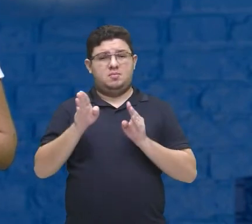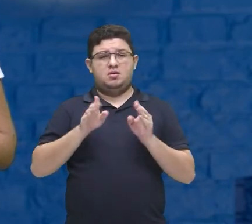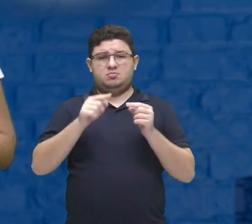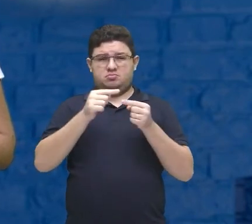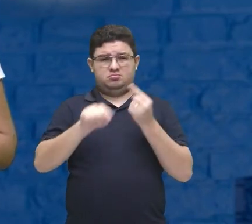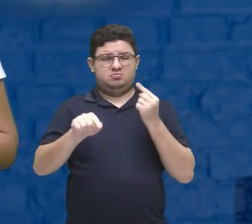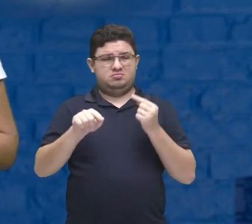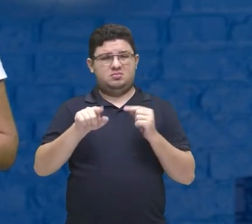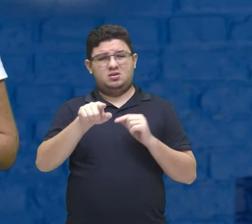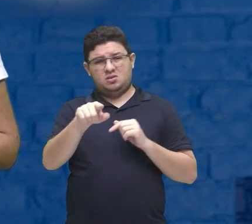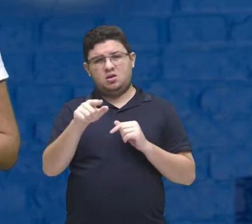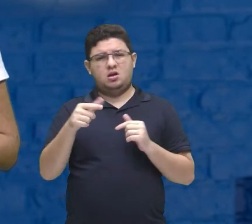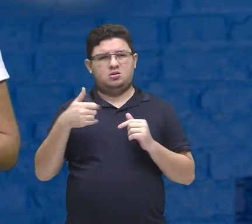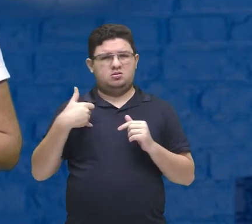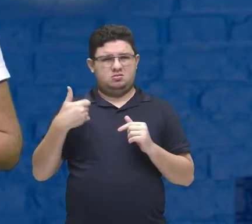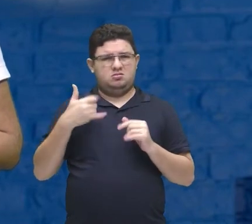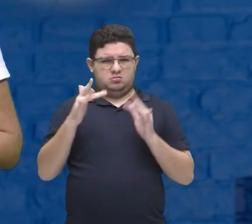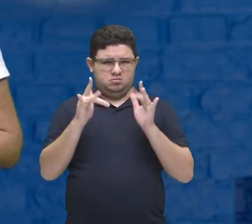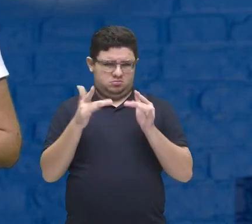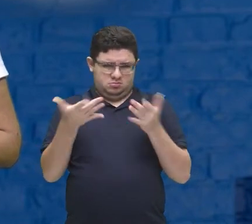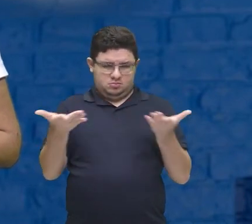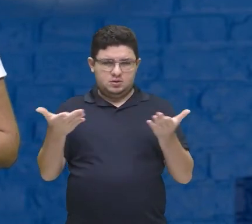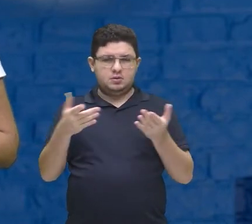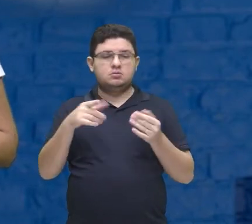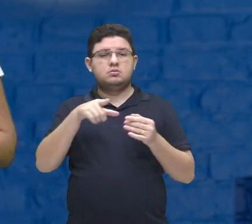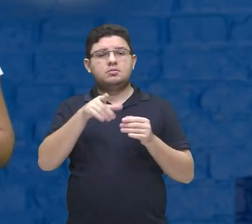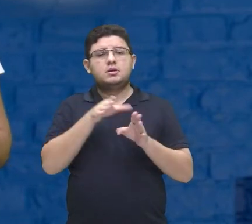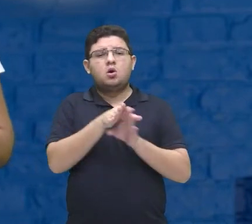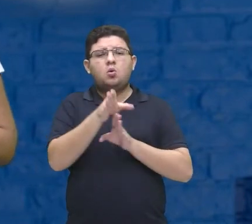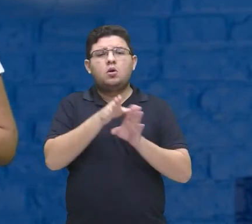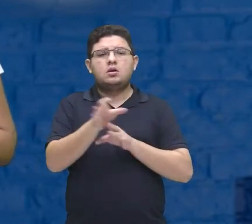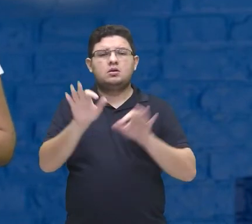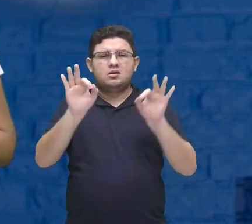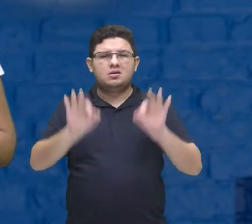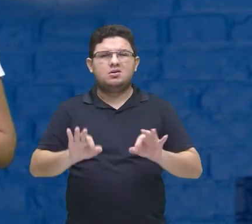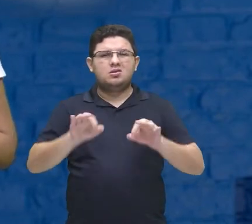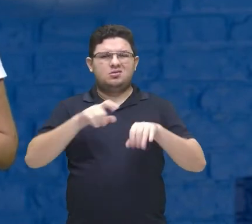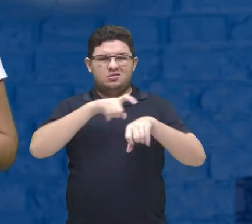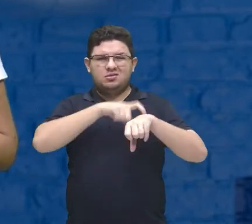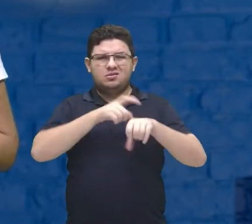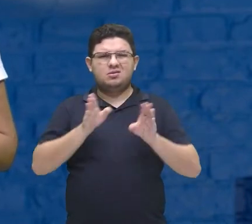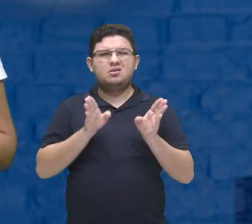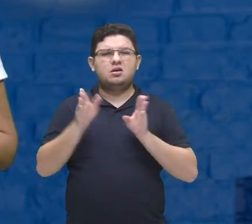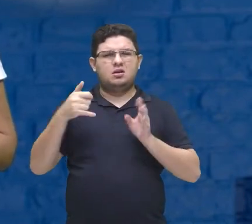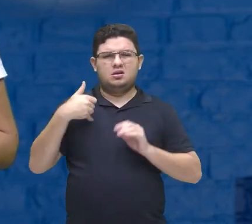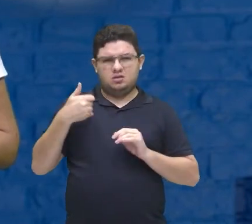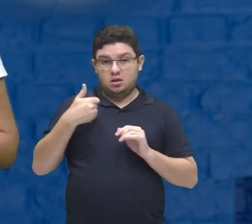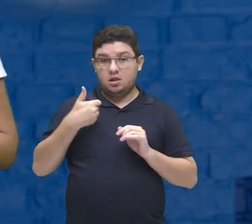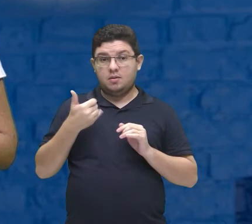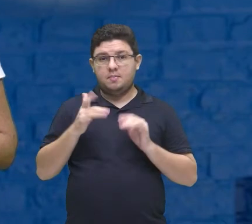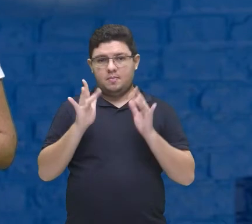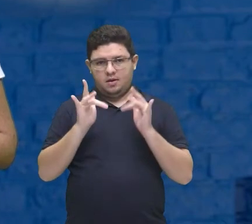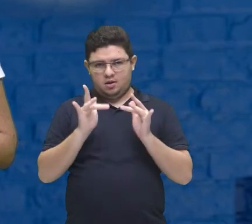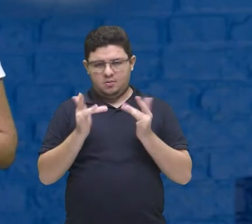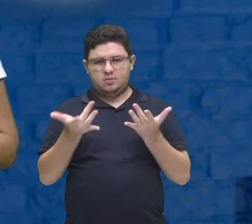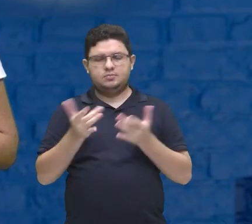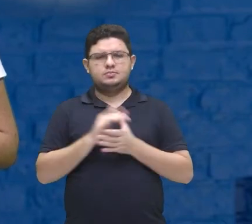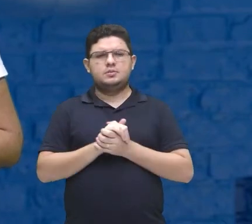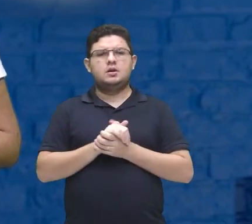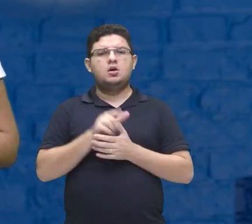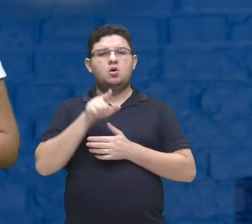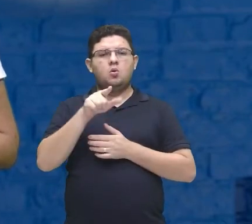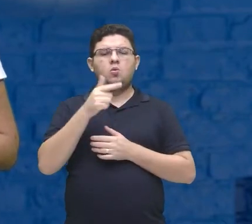vai acontecer, né? Como é que vai se dar isso. E o doutor Nete trouxe aqui um relato bem interessante, apesar de ele já ter um filho adulto, mas